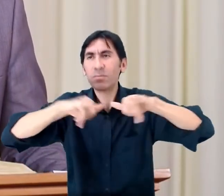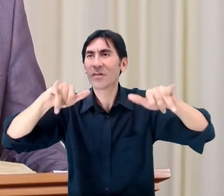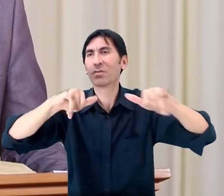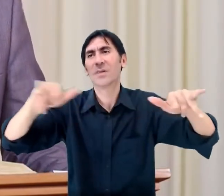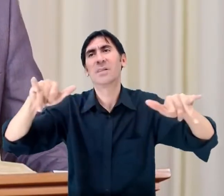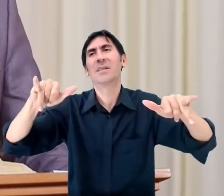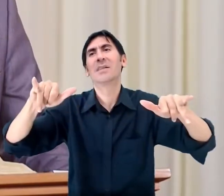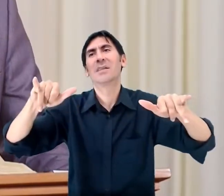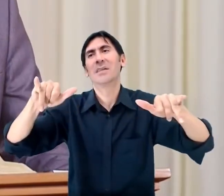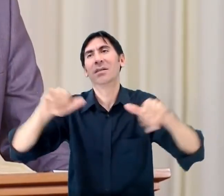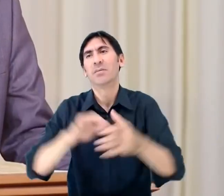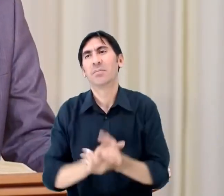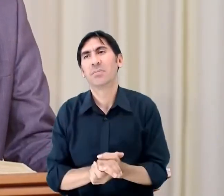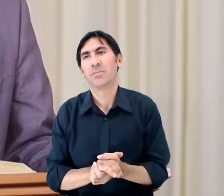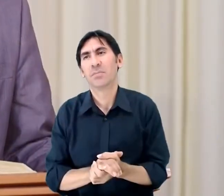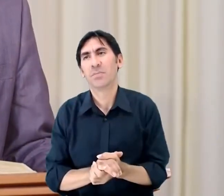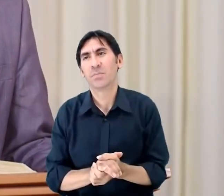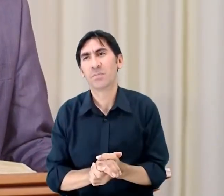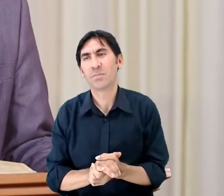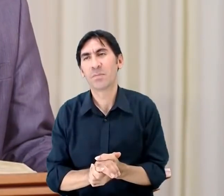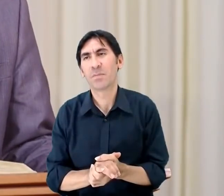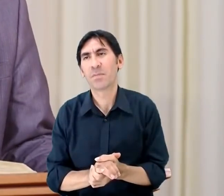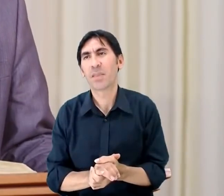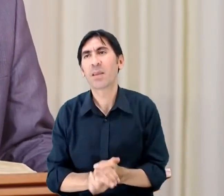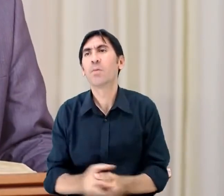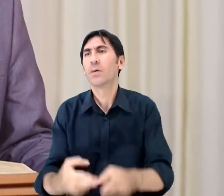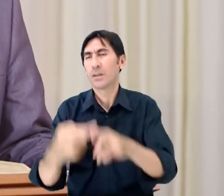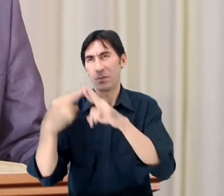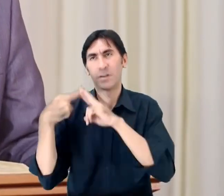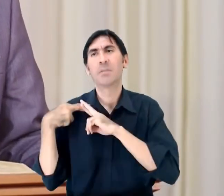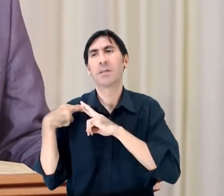mensagem. É uma tarefa que nos é dada.